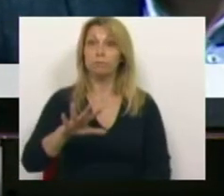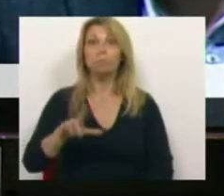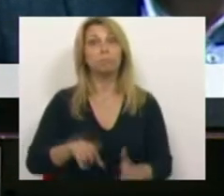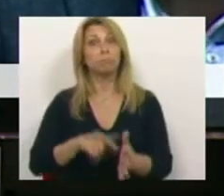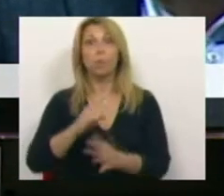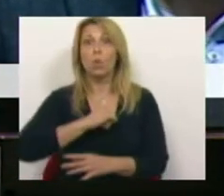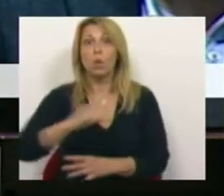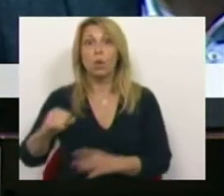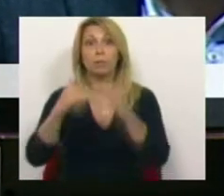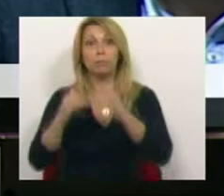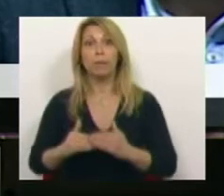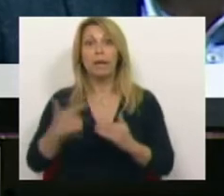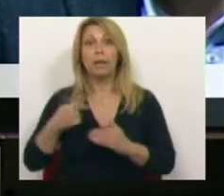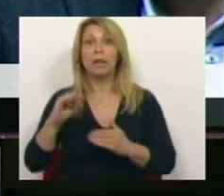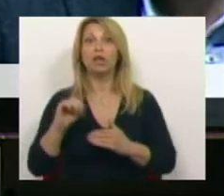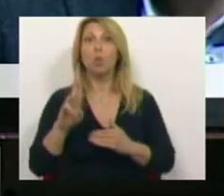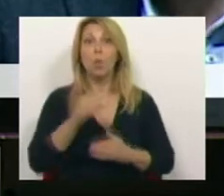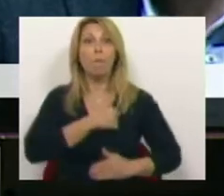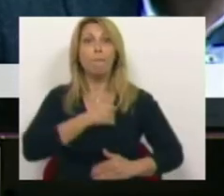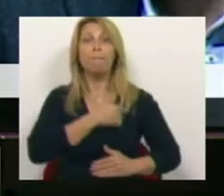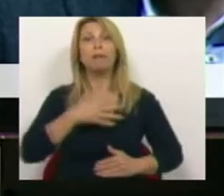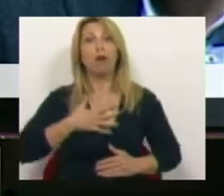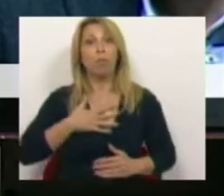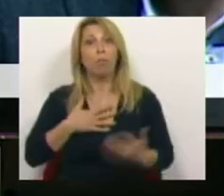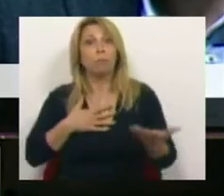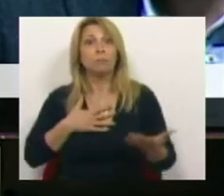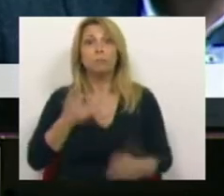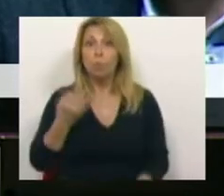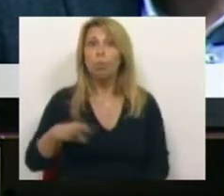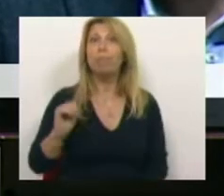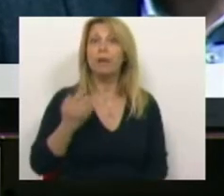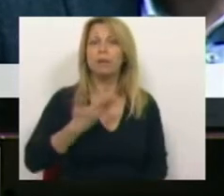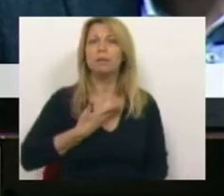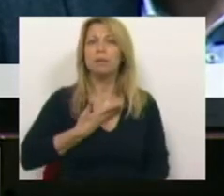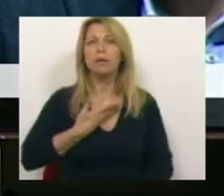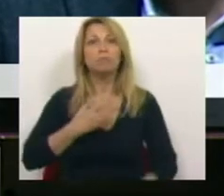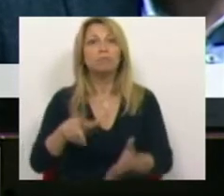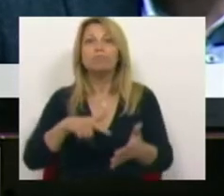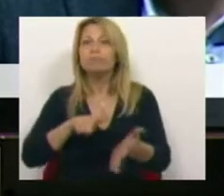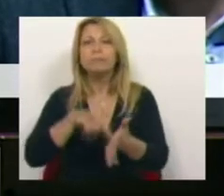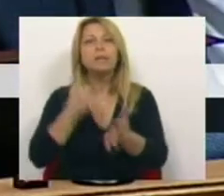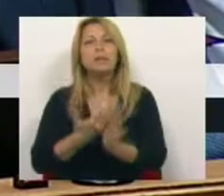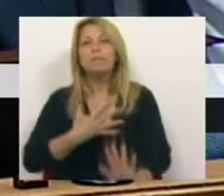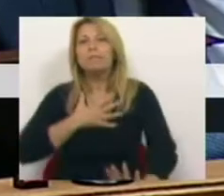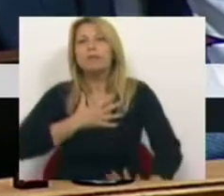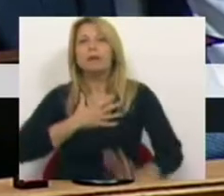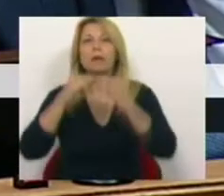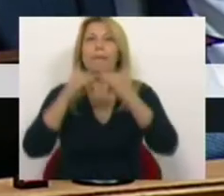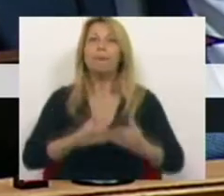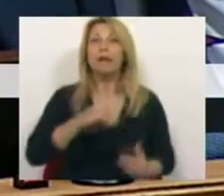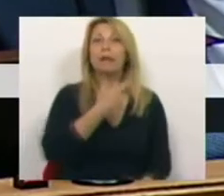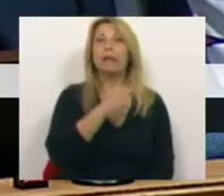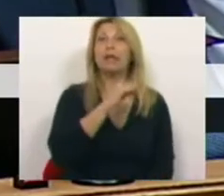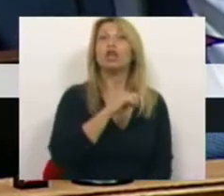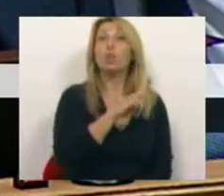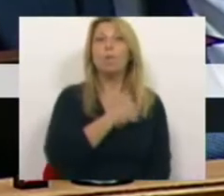contra a redução da TSU dos patrões. O PSD sempre gostou da redução da TSU dos patrões,